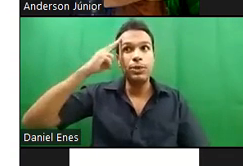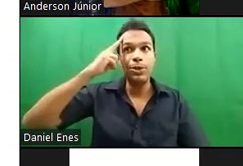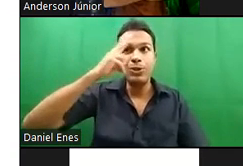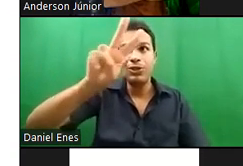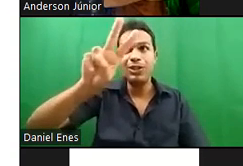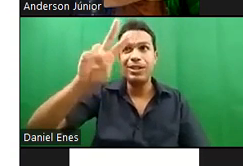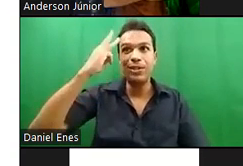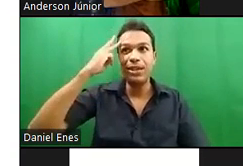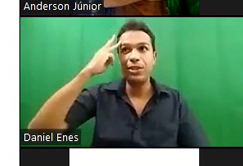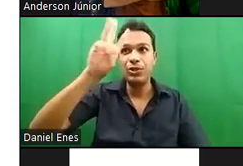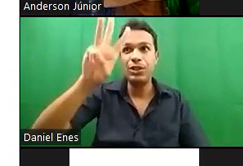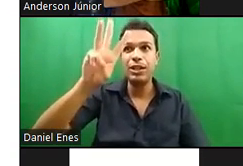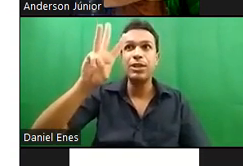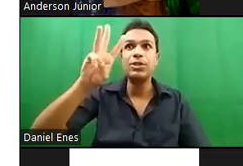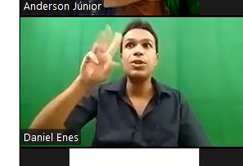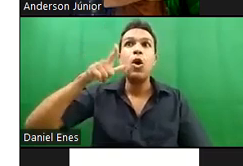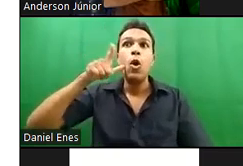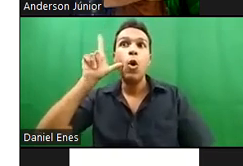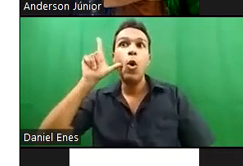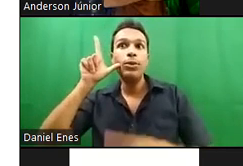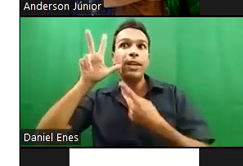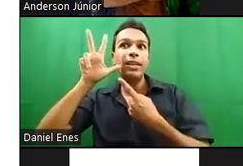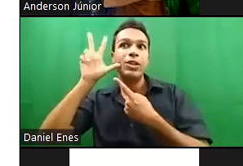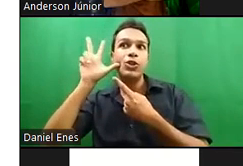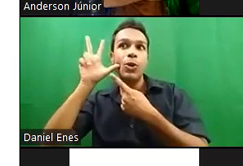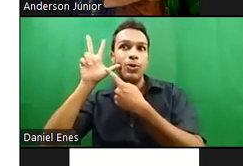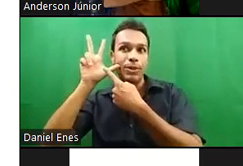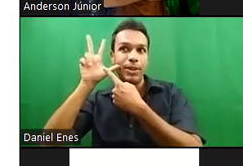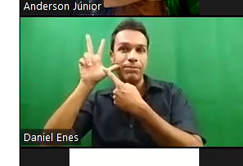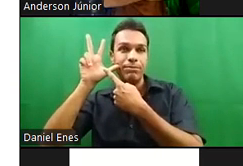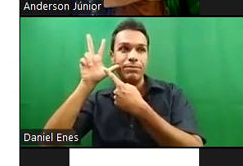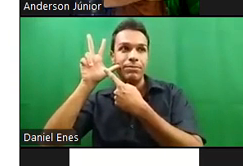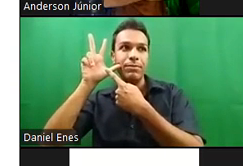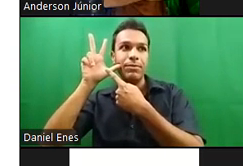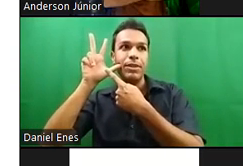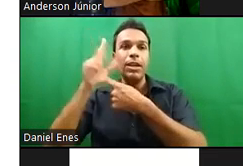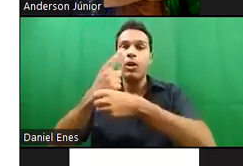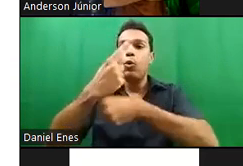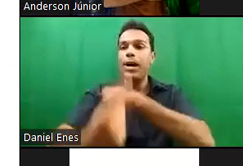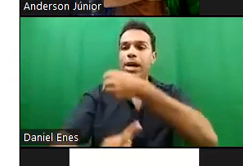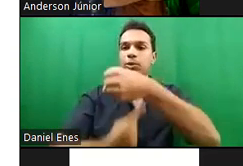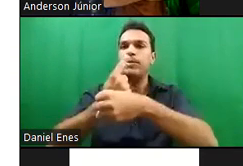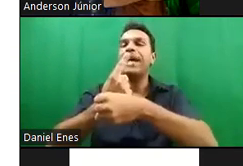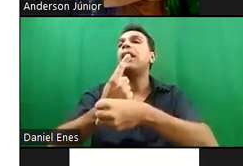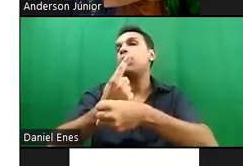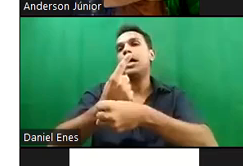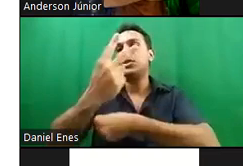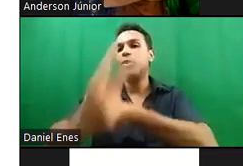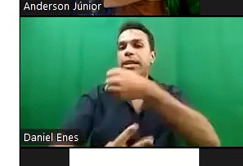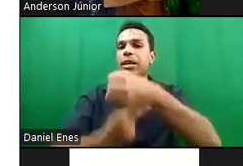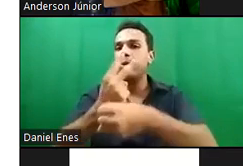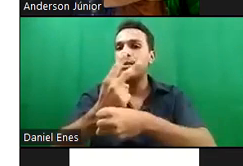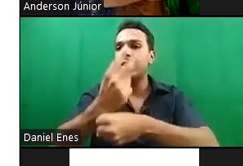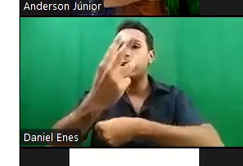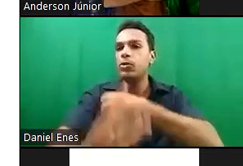dia, 2 dias, 3 dias. Ontem e anteontem. 1 ano, daqui a 1 ano,